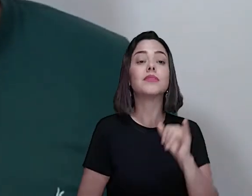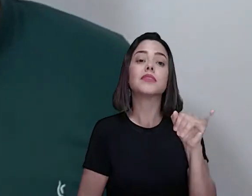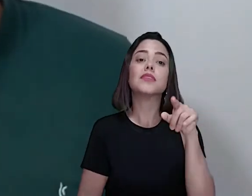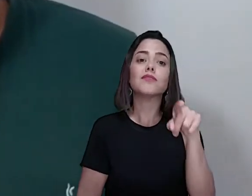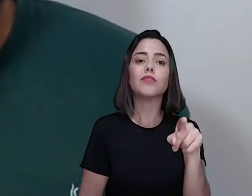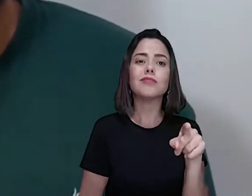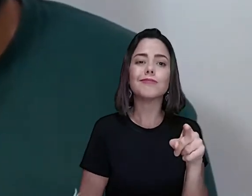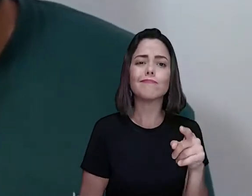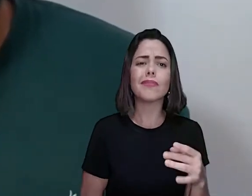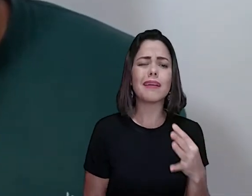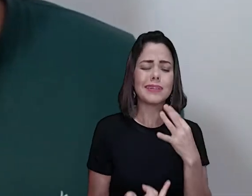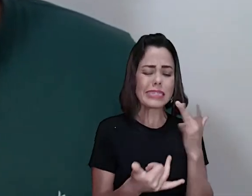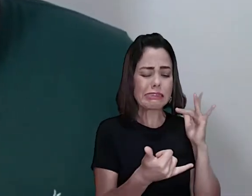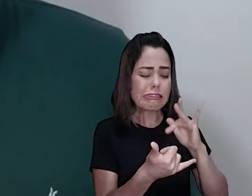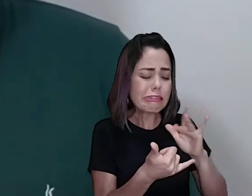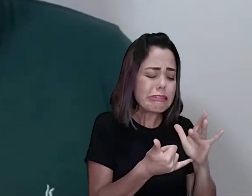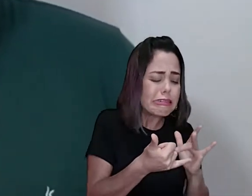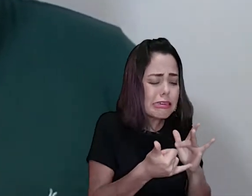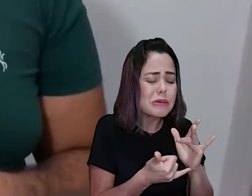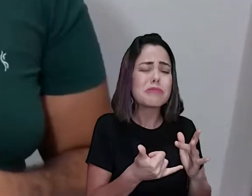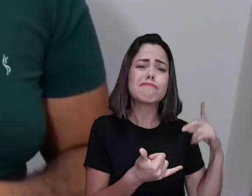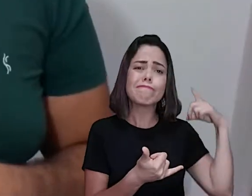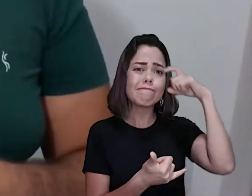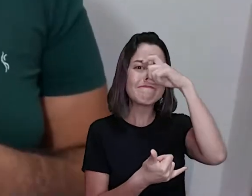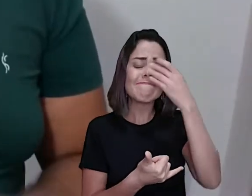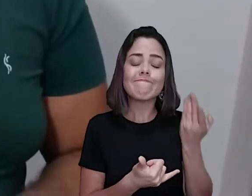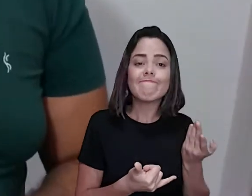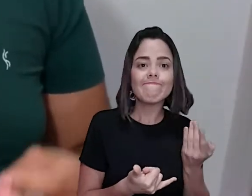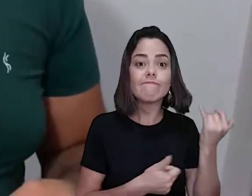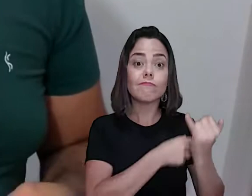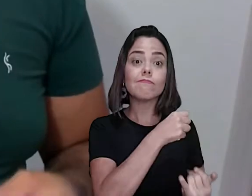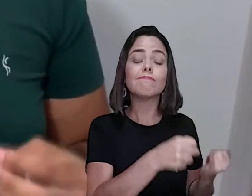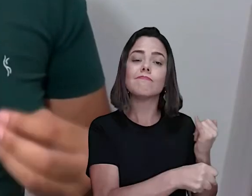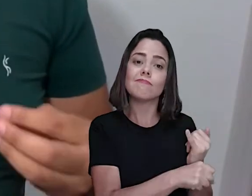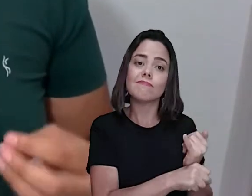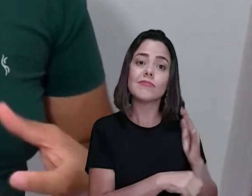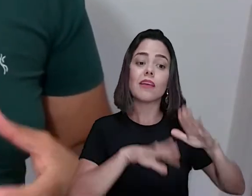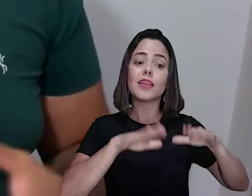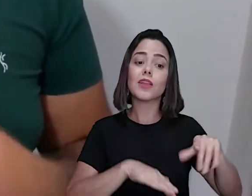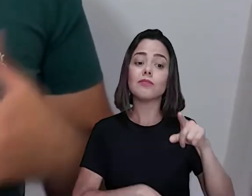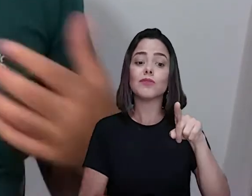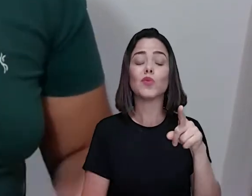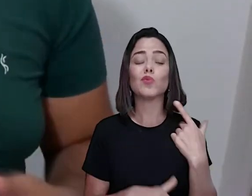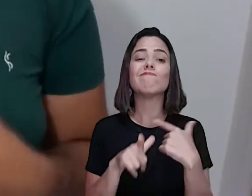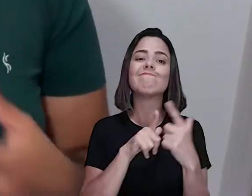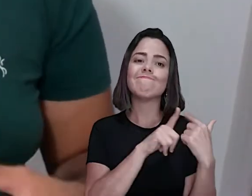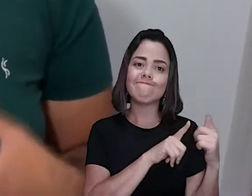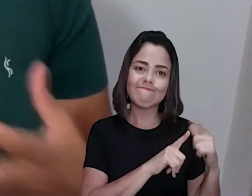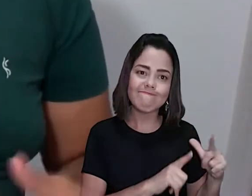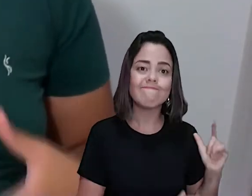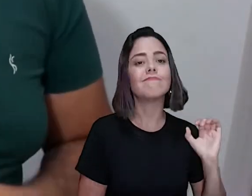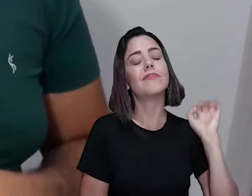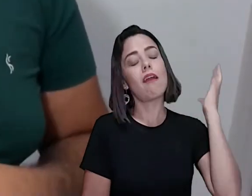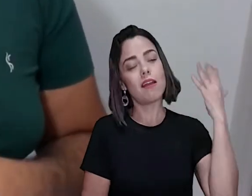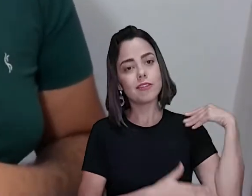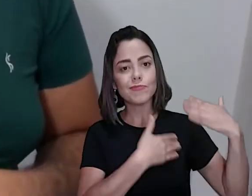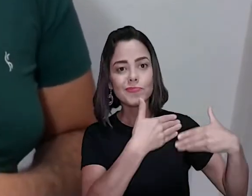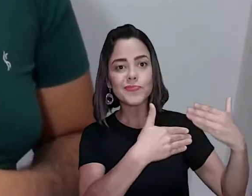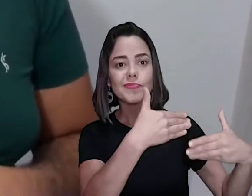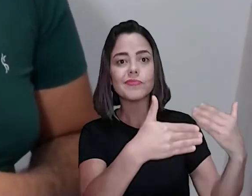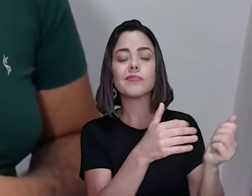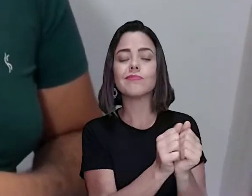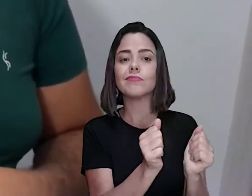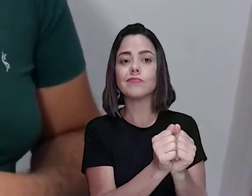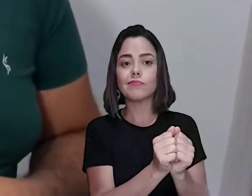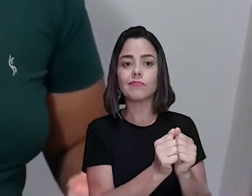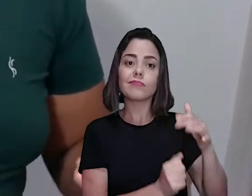não tiver familiaridade com esse tipo de aparelho, com a internet, pode ser que você tenha alguns problemas no decorrer do seu relacionamento